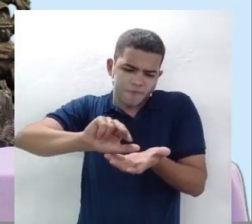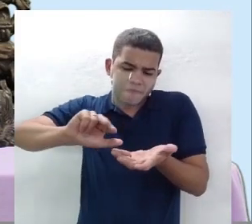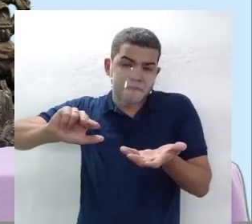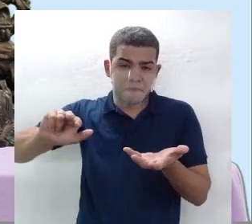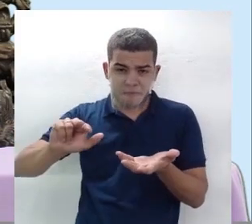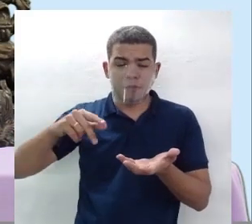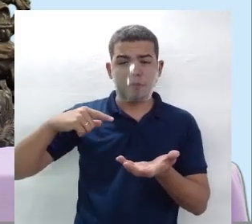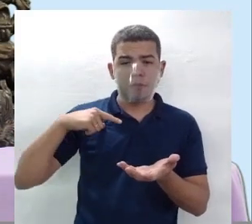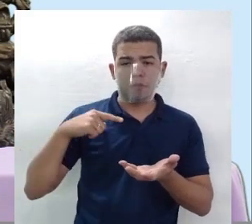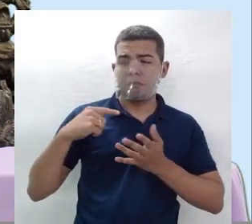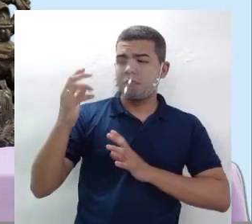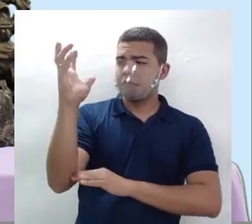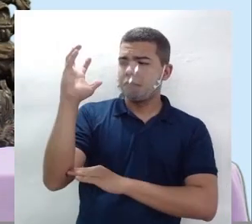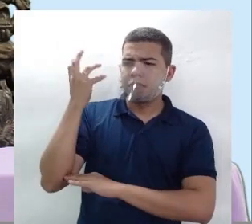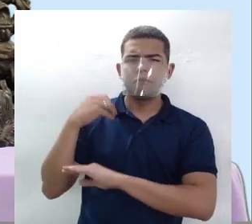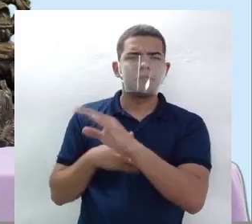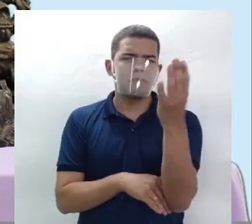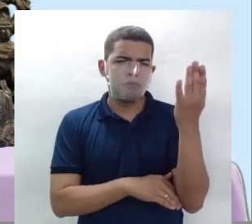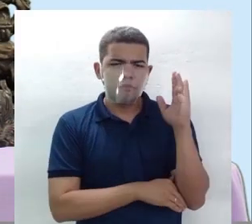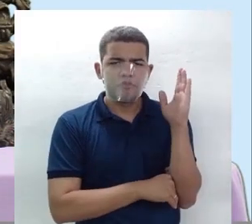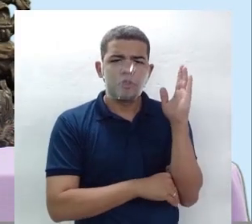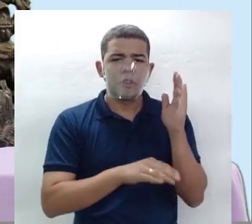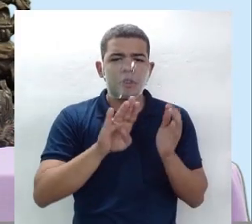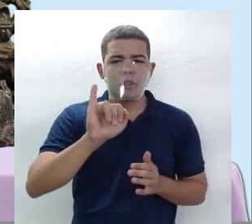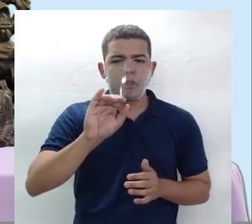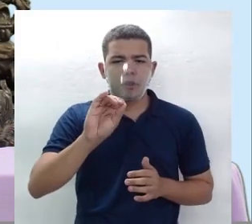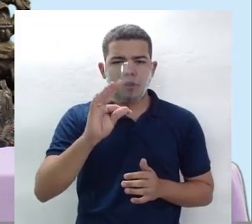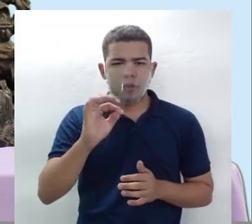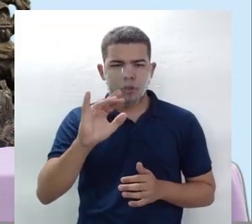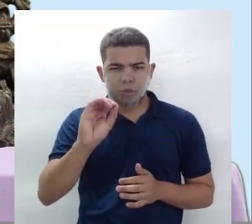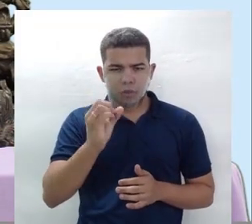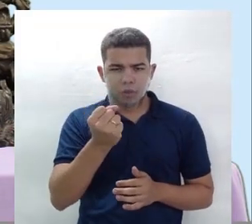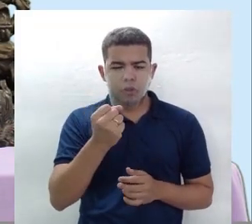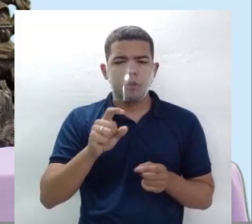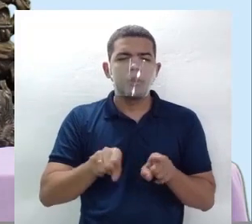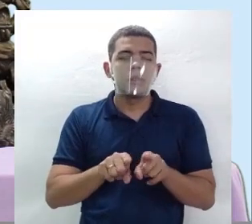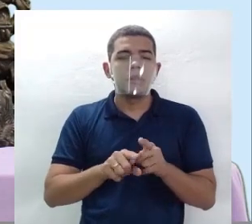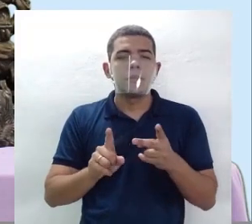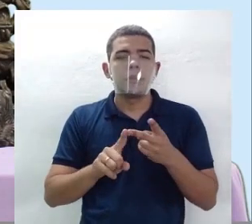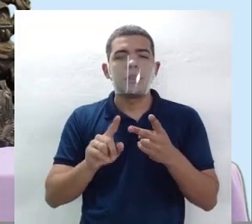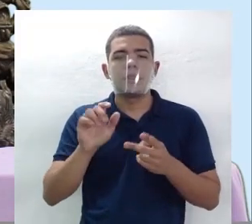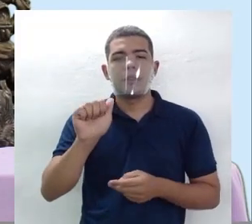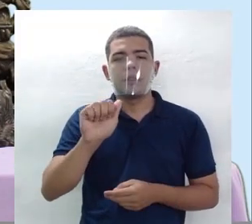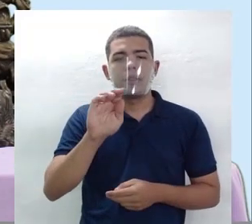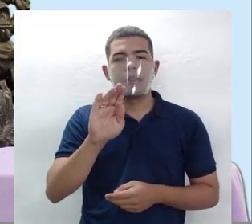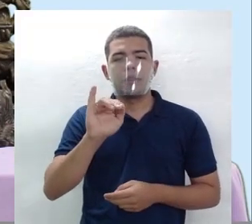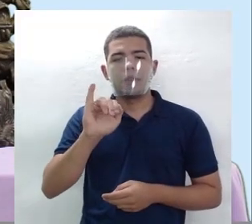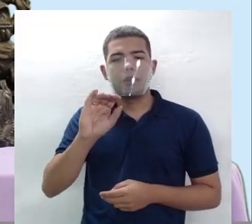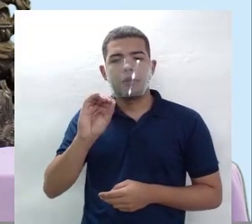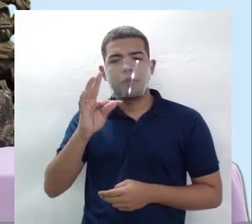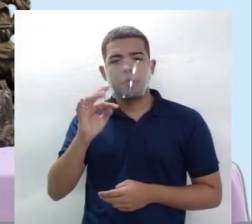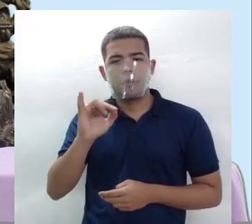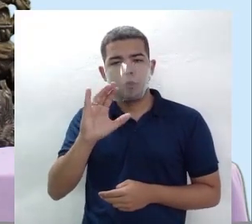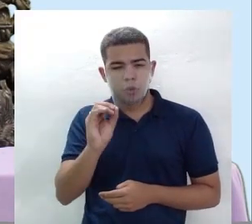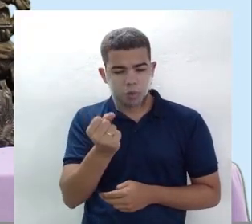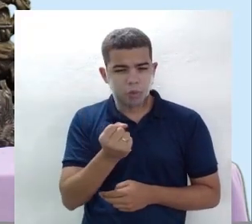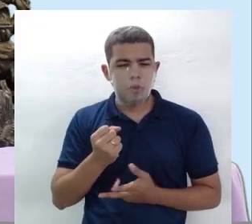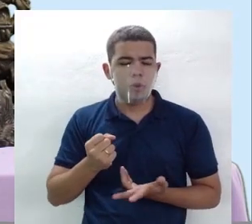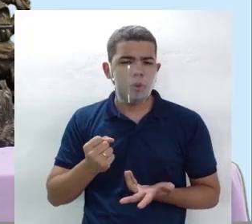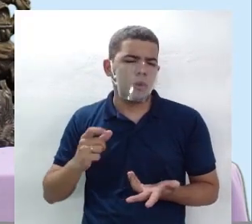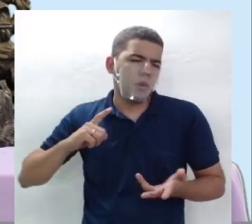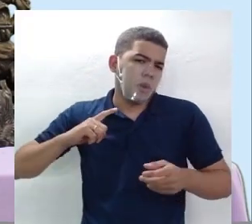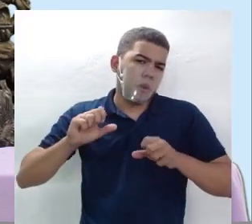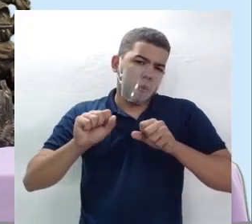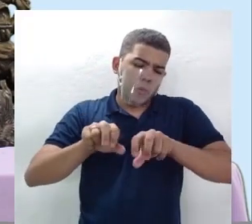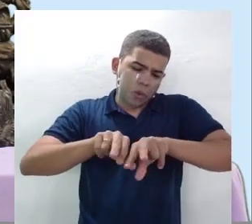componentes bióticos e abióticos. Vê só que legal. Componentes que são bióticos e abióticos, que pode